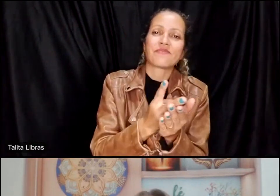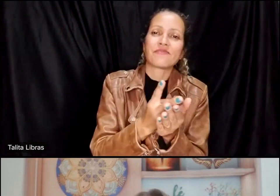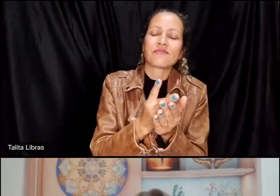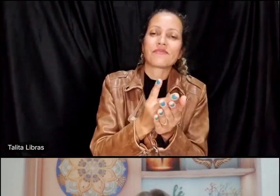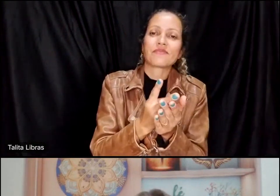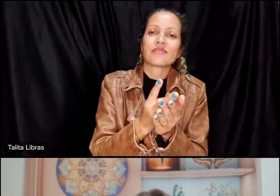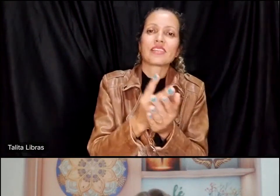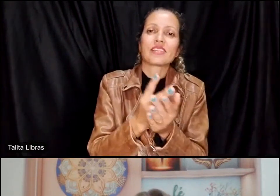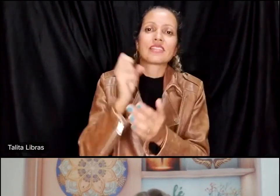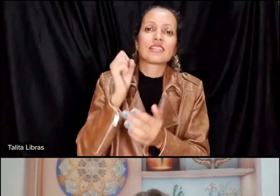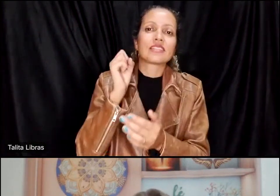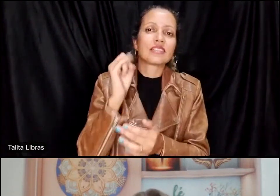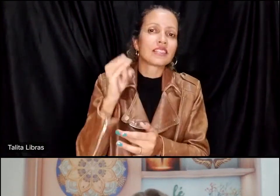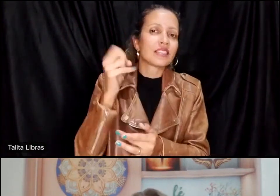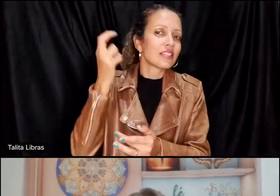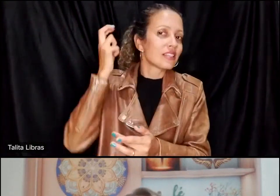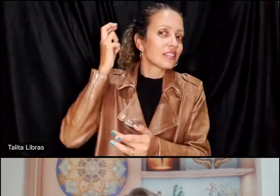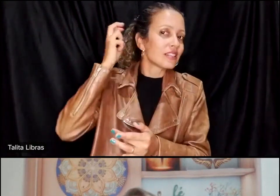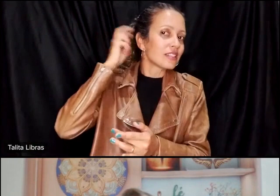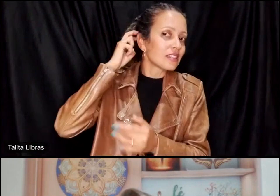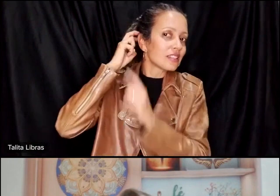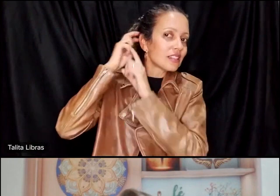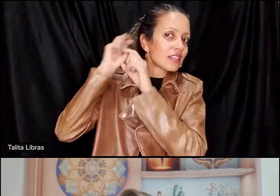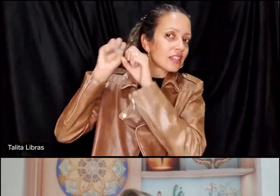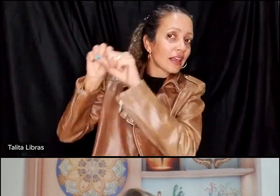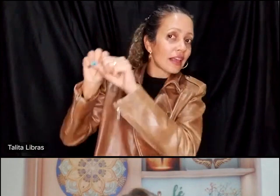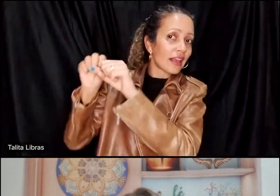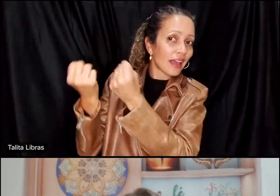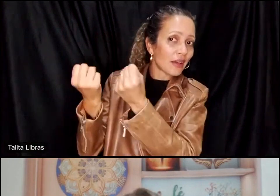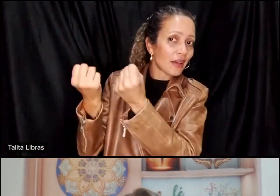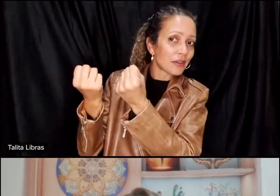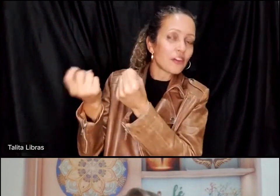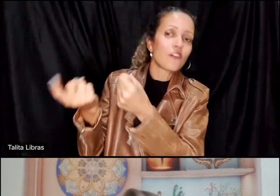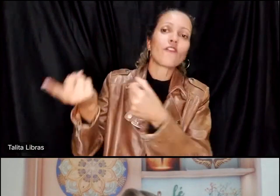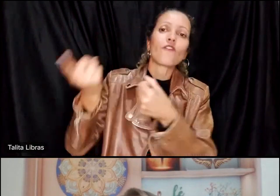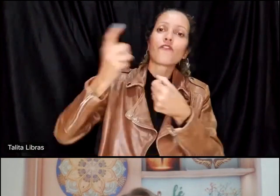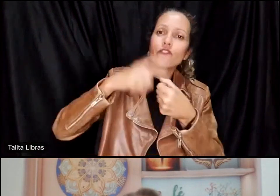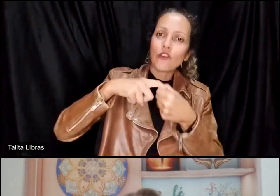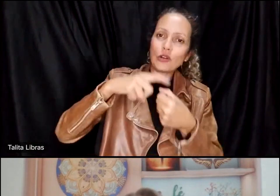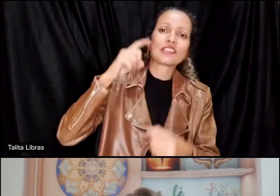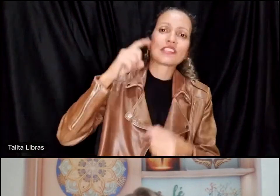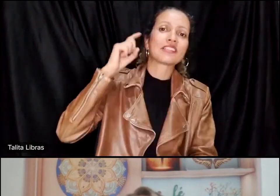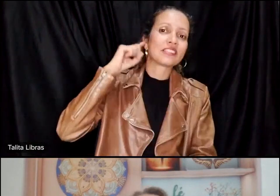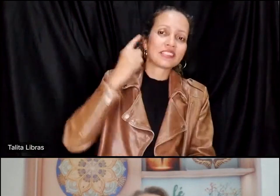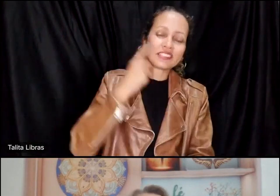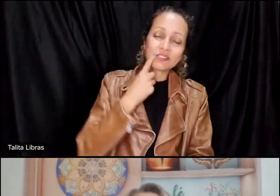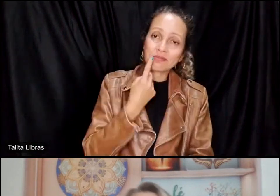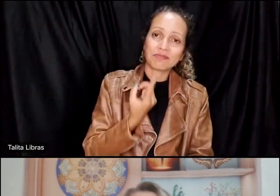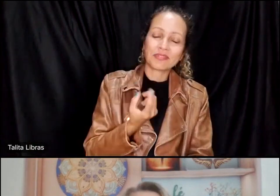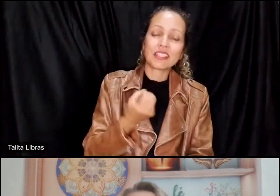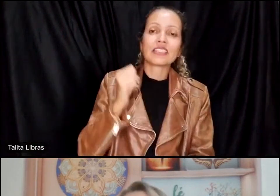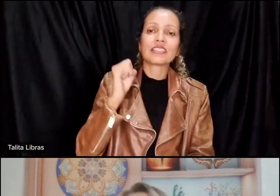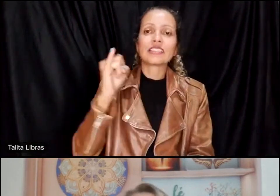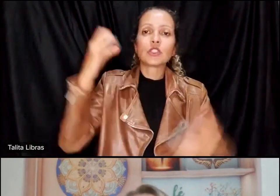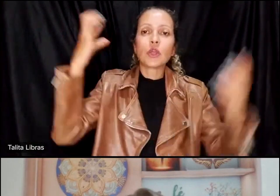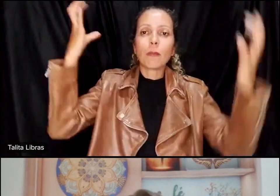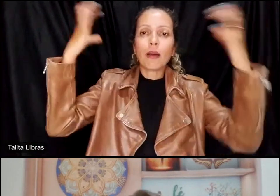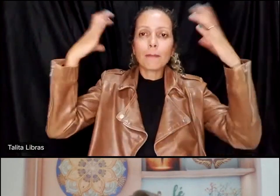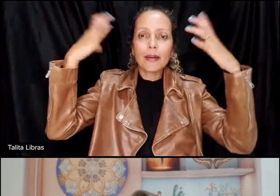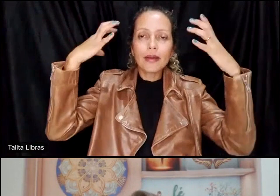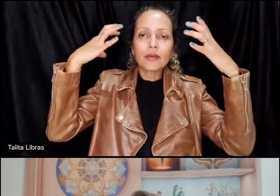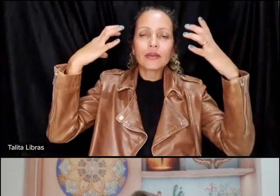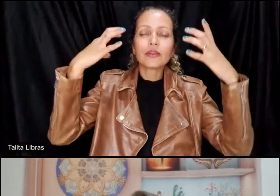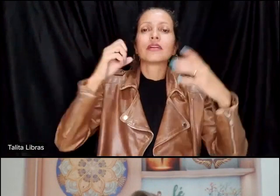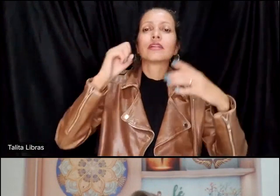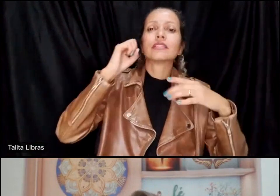ela fica surda. se ela vai tomar um banho, ela tem que tirar, se ela vai para o mar, por exemplo, ela tem que tirar.